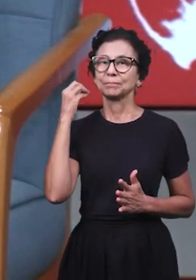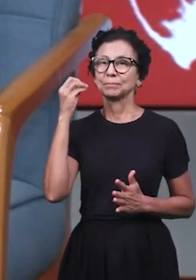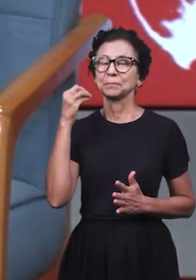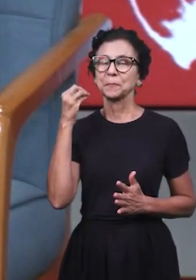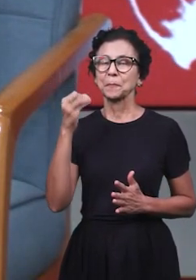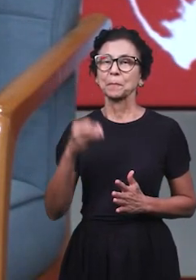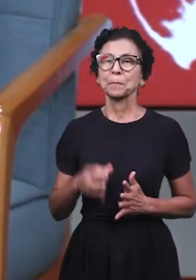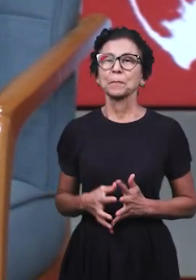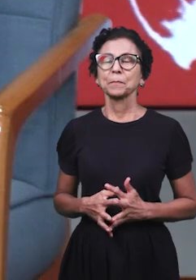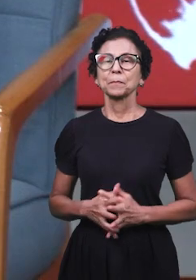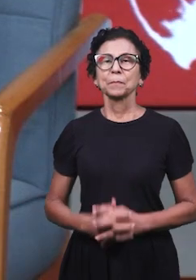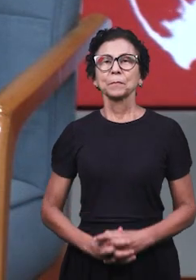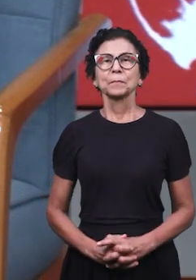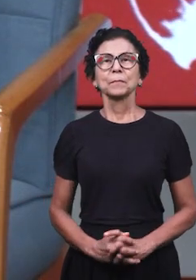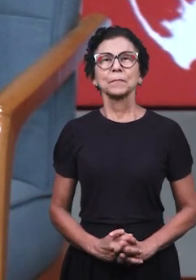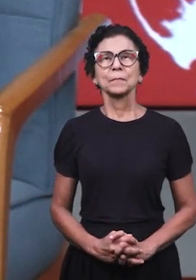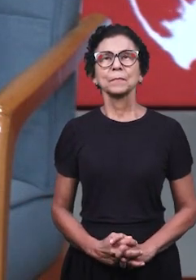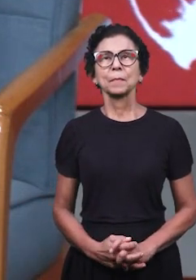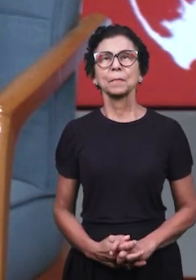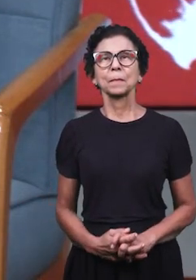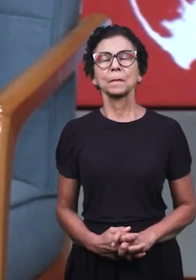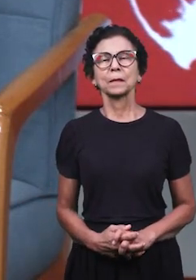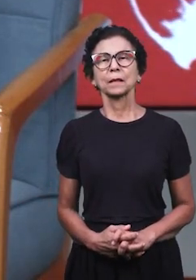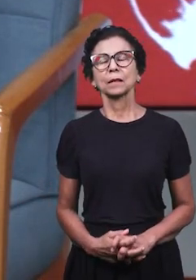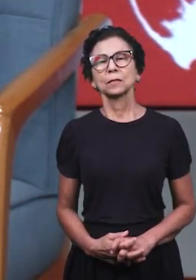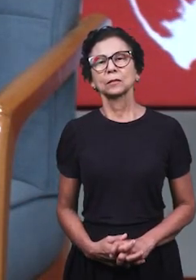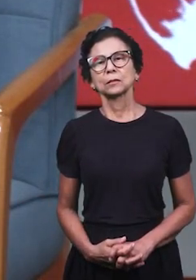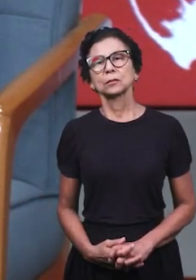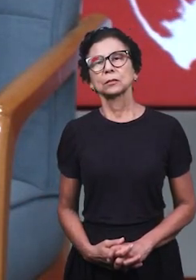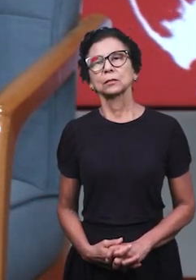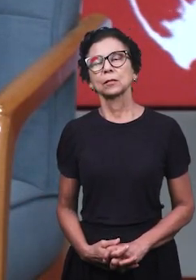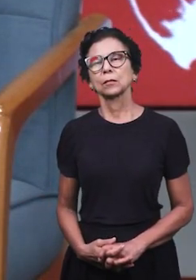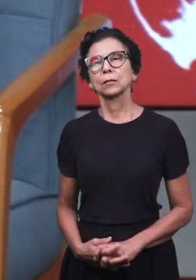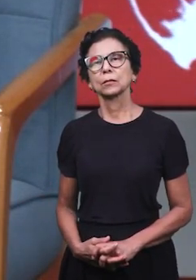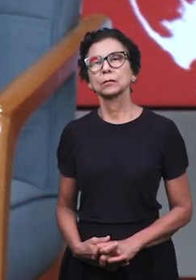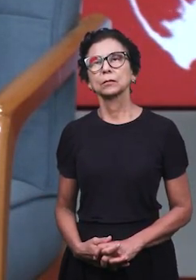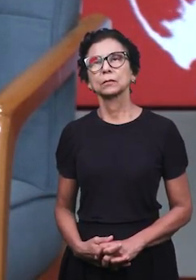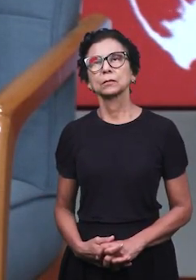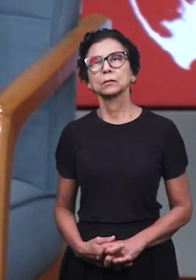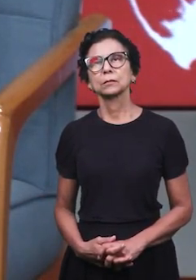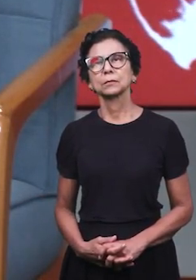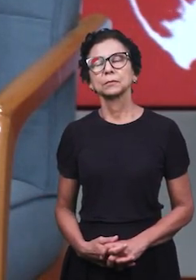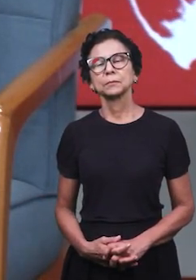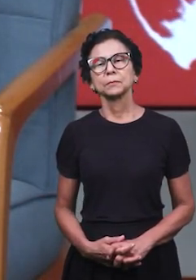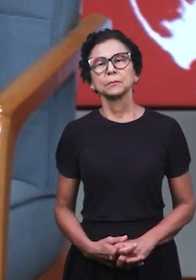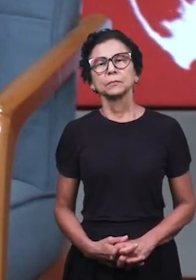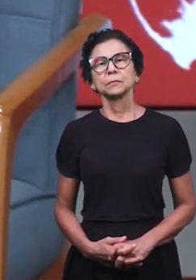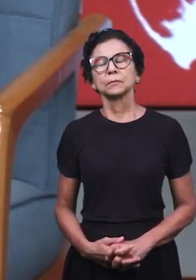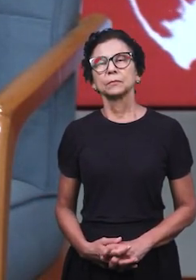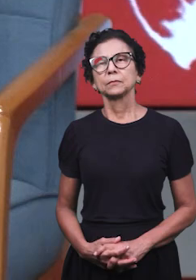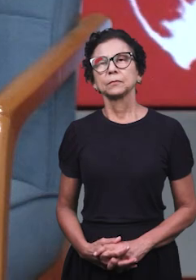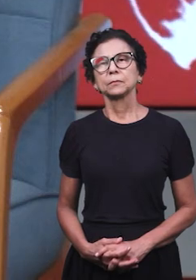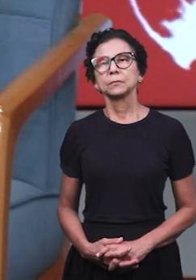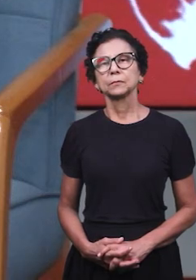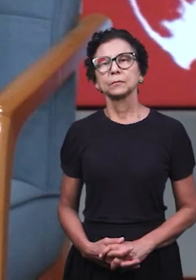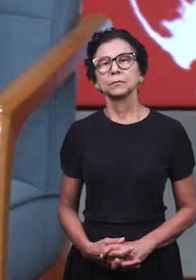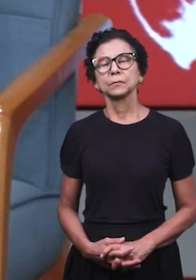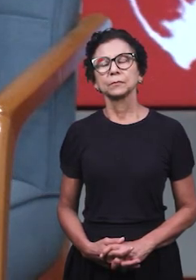Meus irmãos, nós então estamos falando novamente